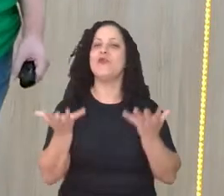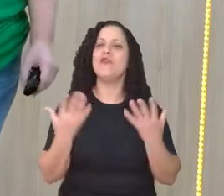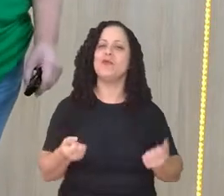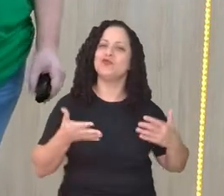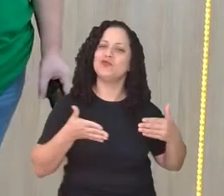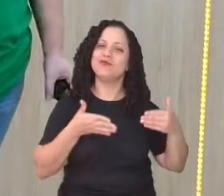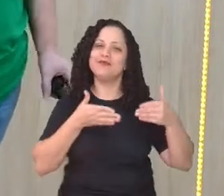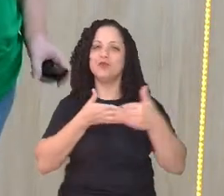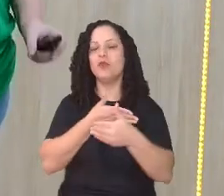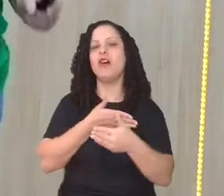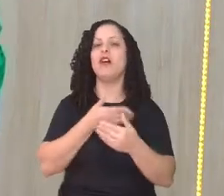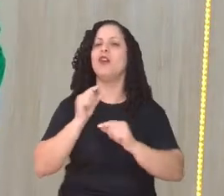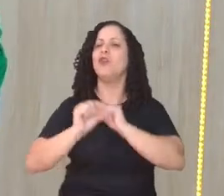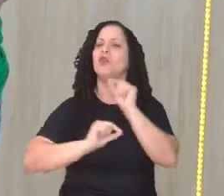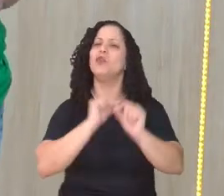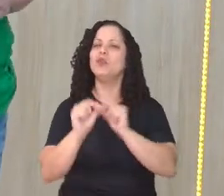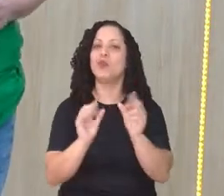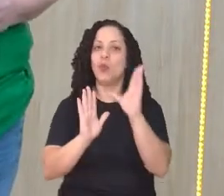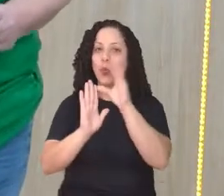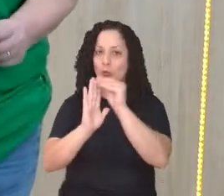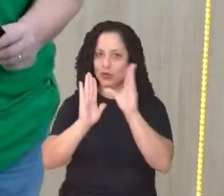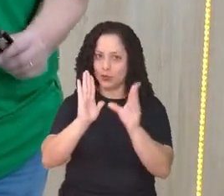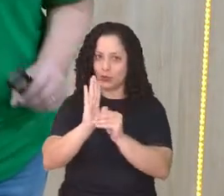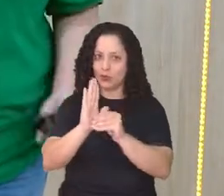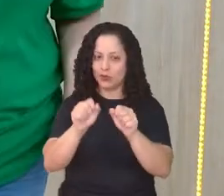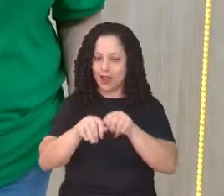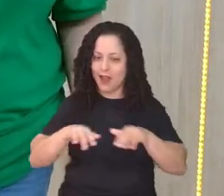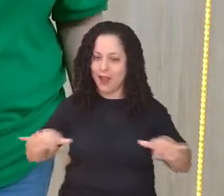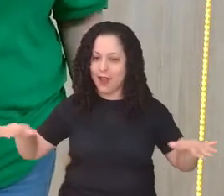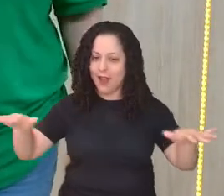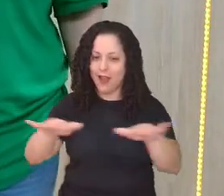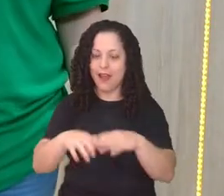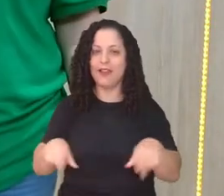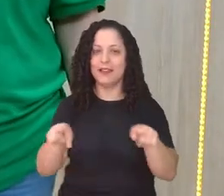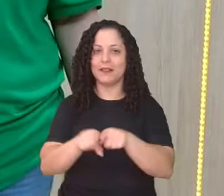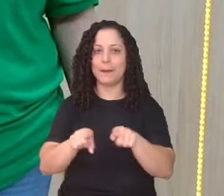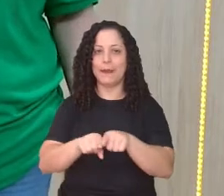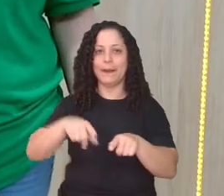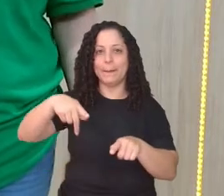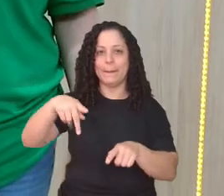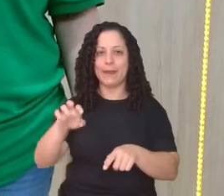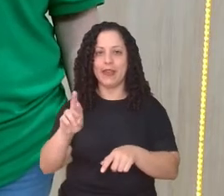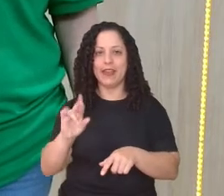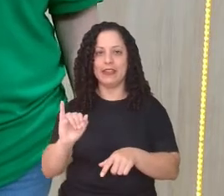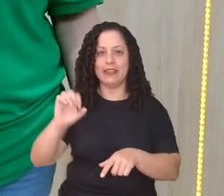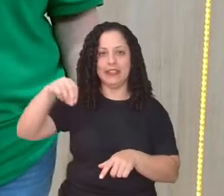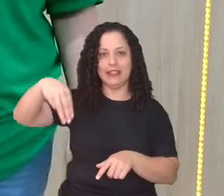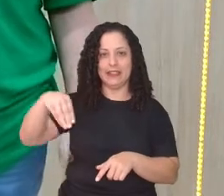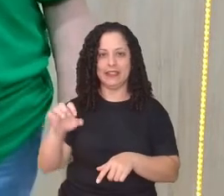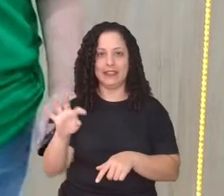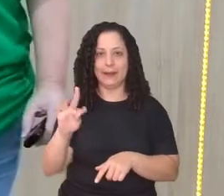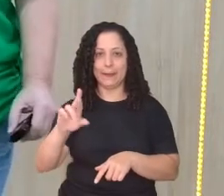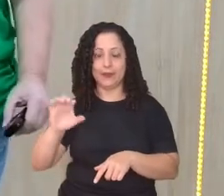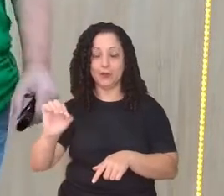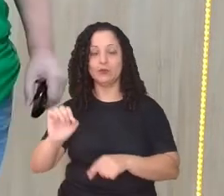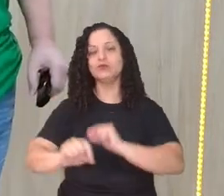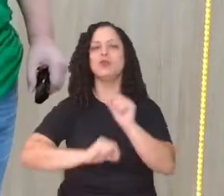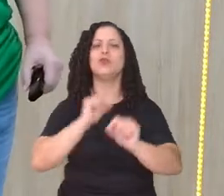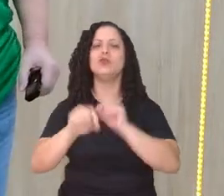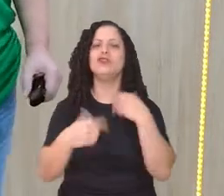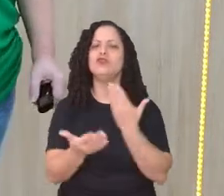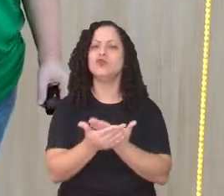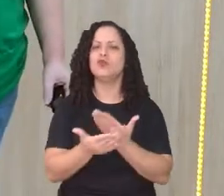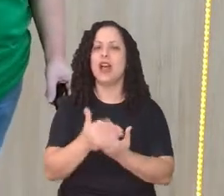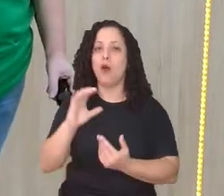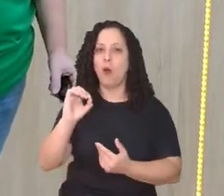continuidade ao conteúdo de área e perímetro. Agora, lembrando, a gente vai trabalhar questões da